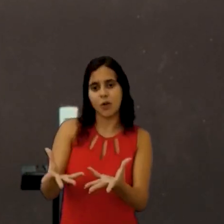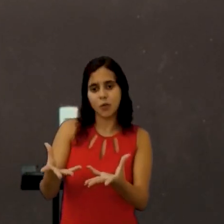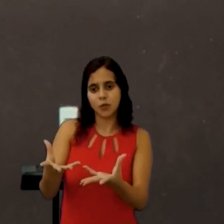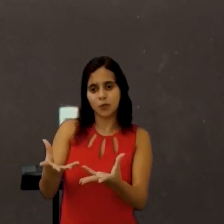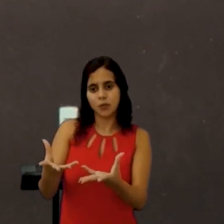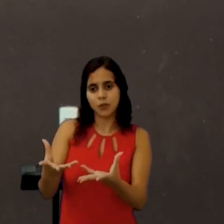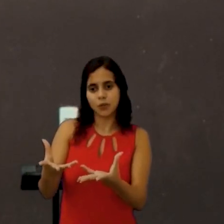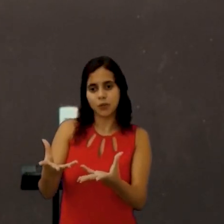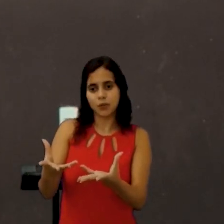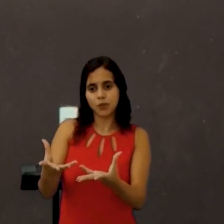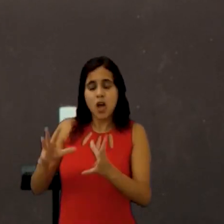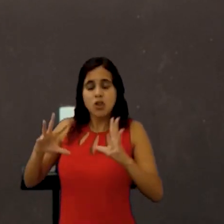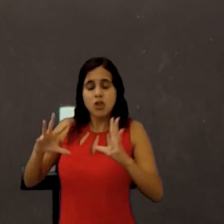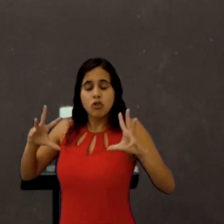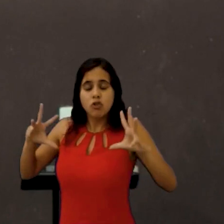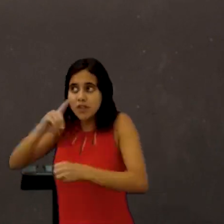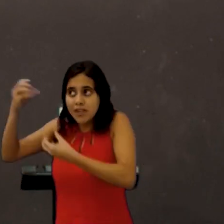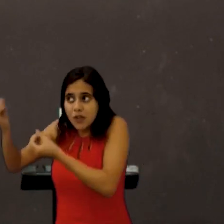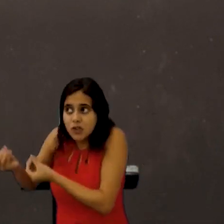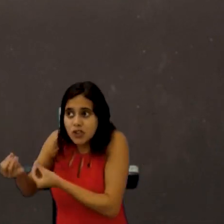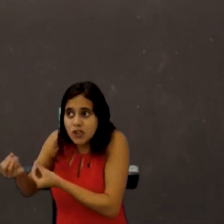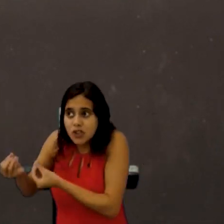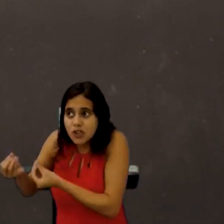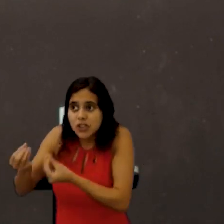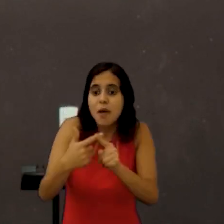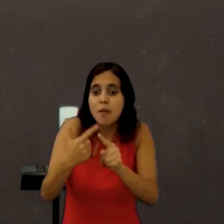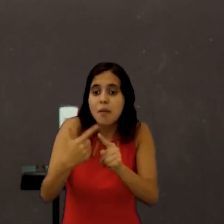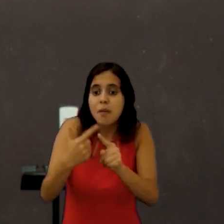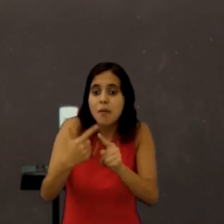que Deus te deu e o que Deus faz em você é para Ele,